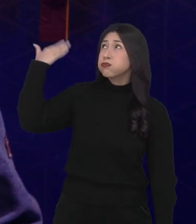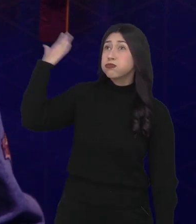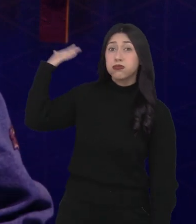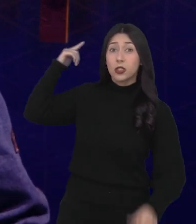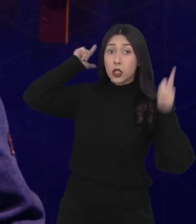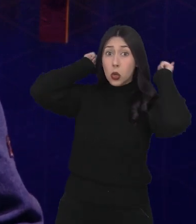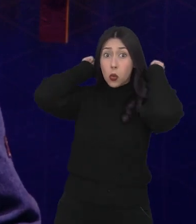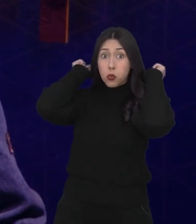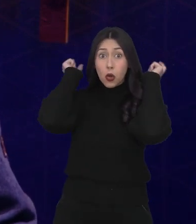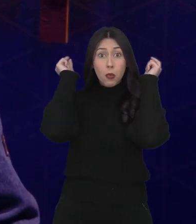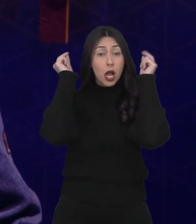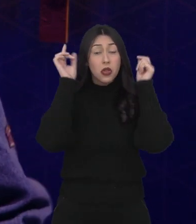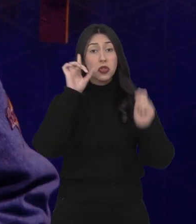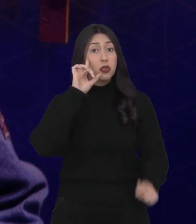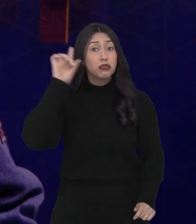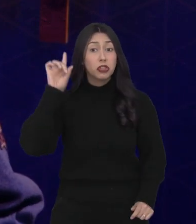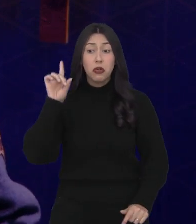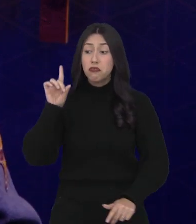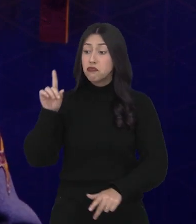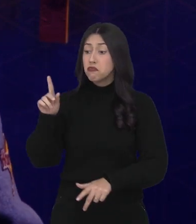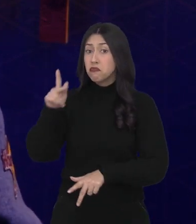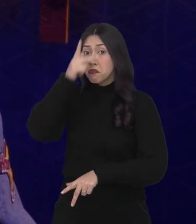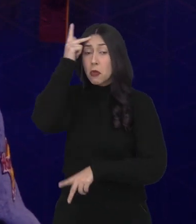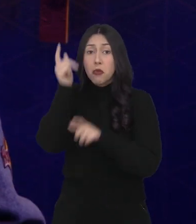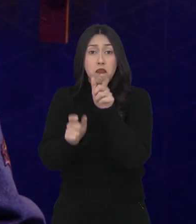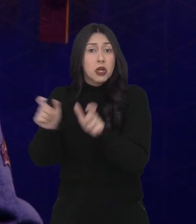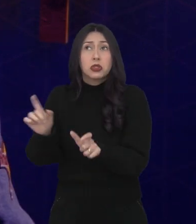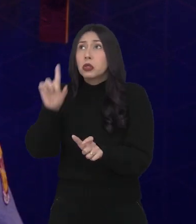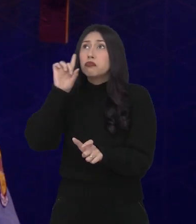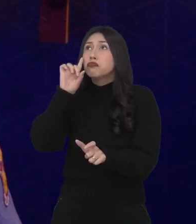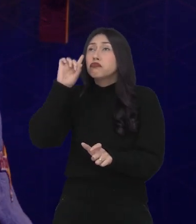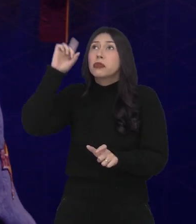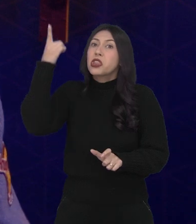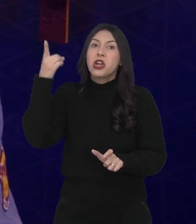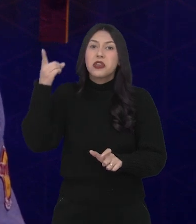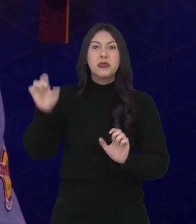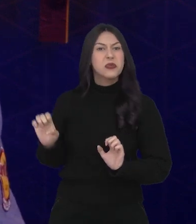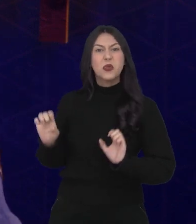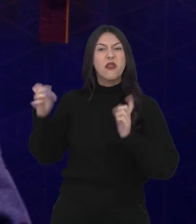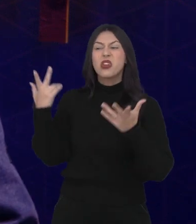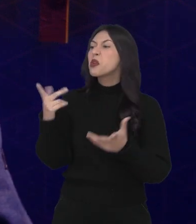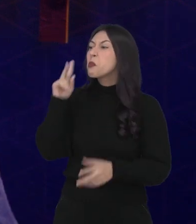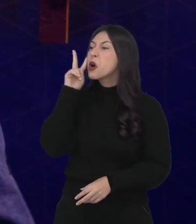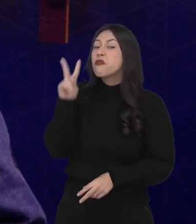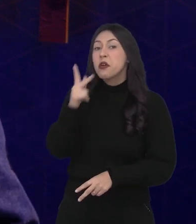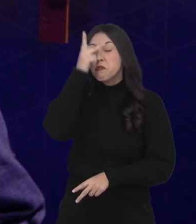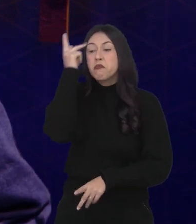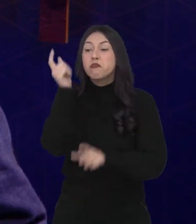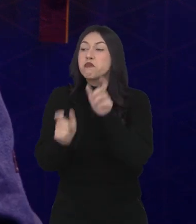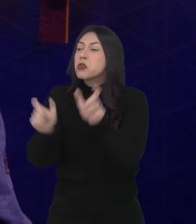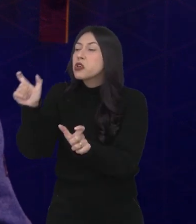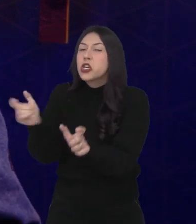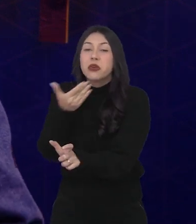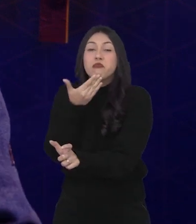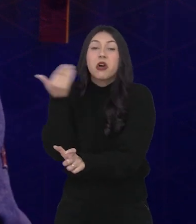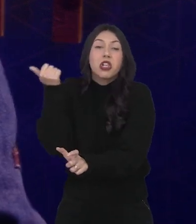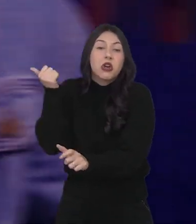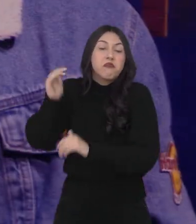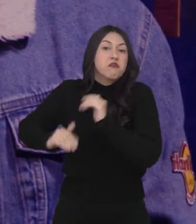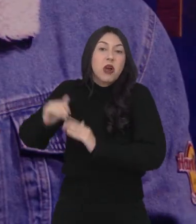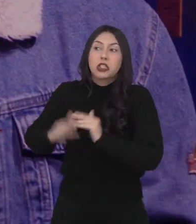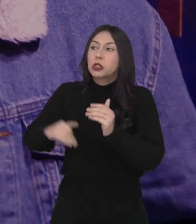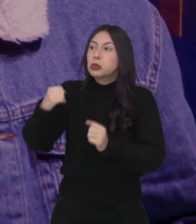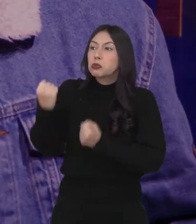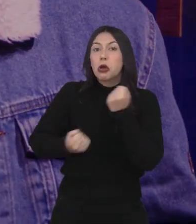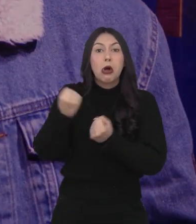Um belo dia na Grécia Antiga, uma galera resolveu fazer um evento para ver quem eram os melhores homens em algumas atividades,